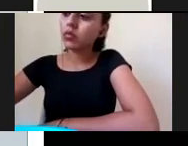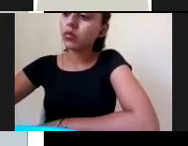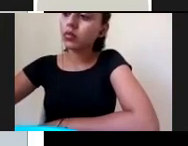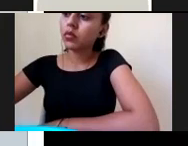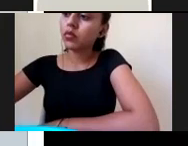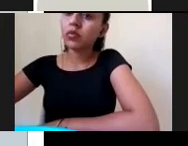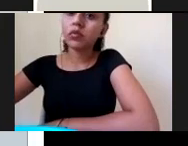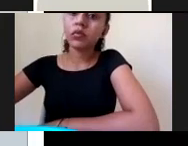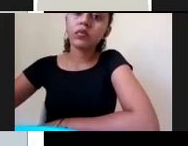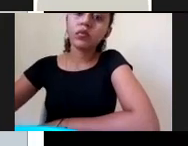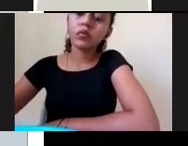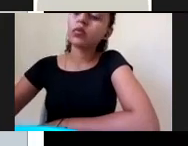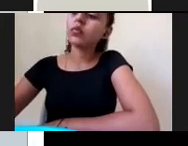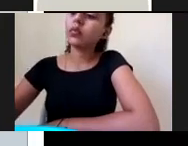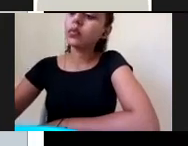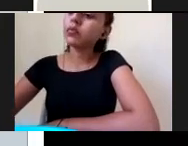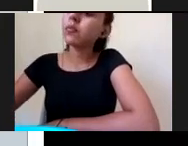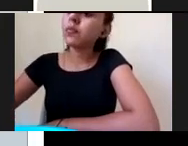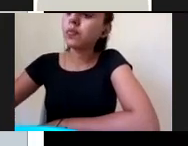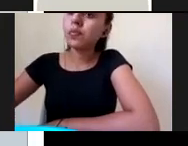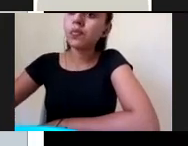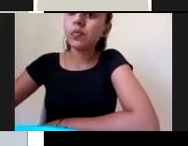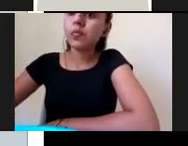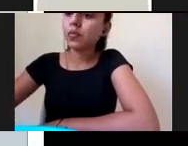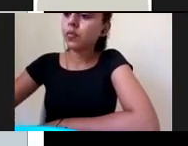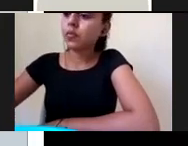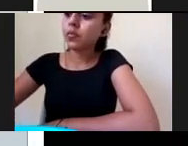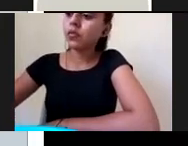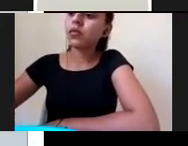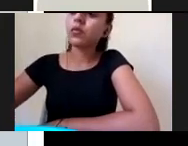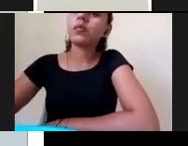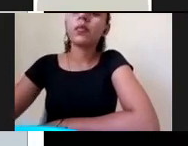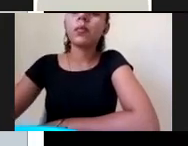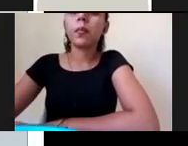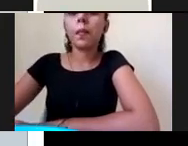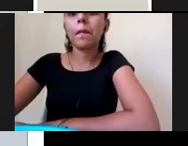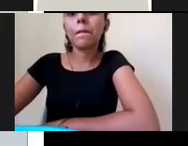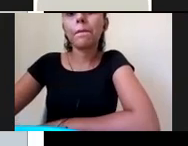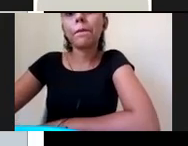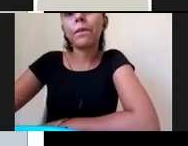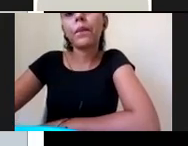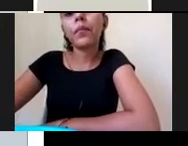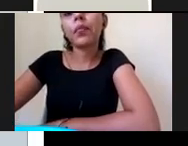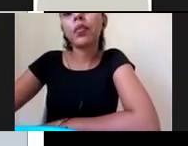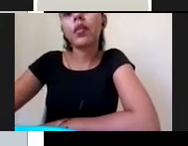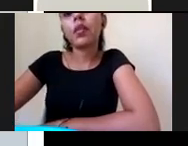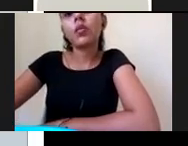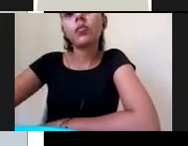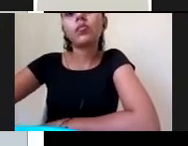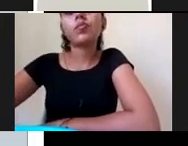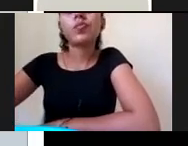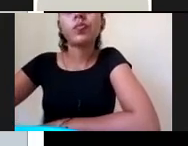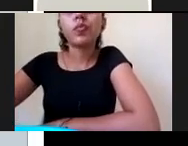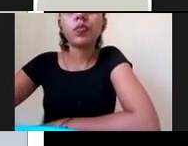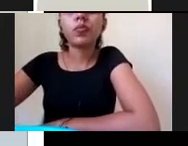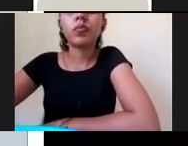vitais também, né? Quando a gente fala de pressão arterial, é outra coisa que é importante